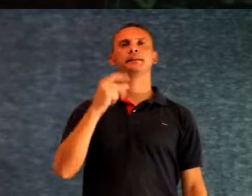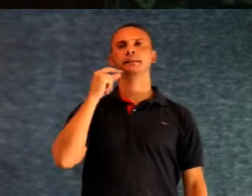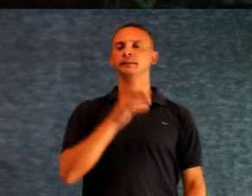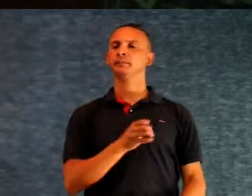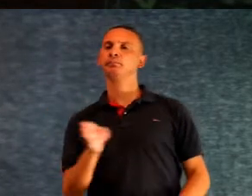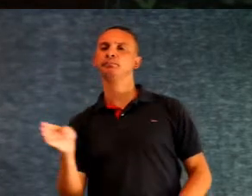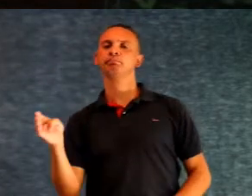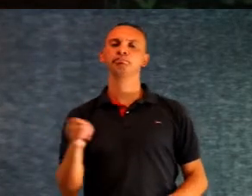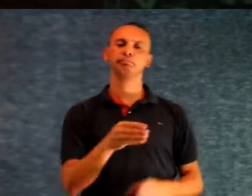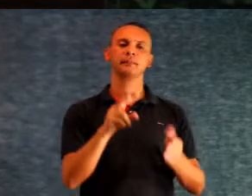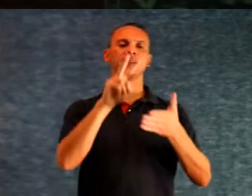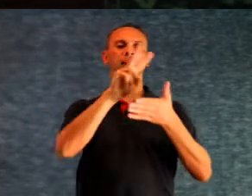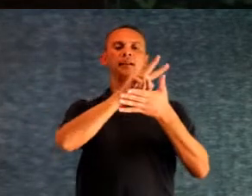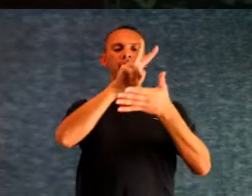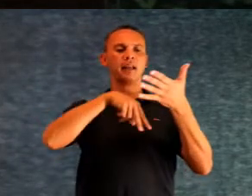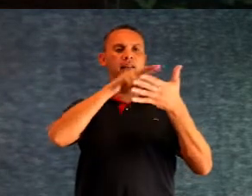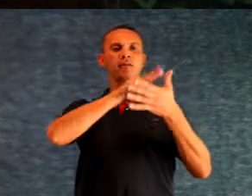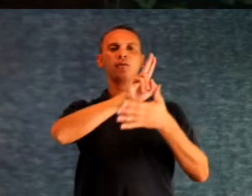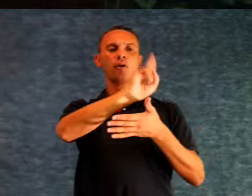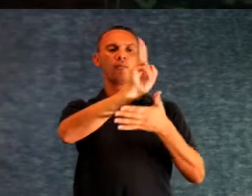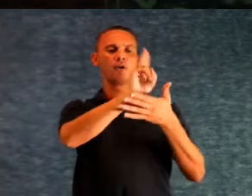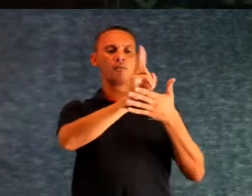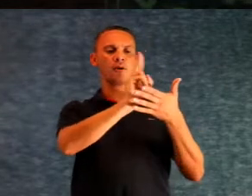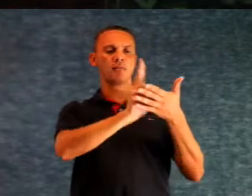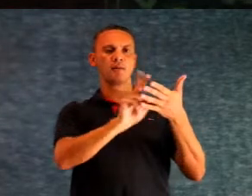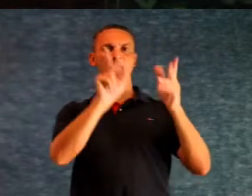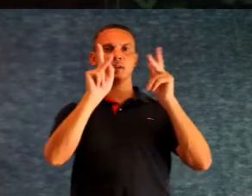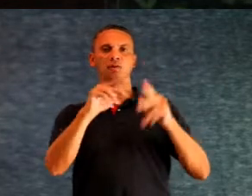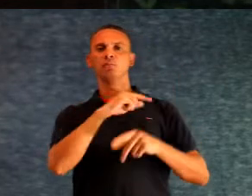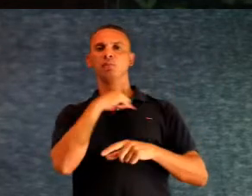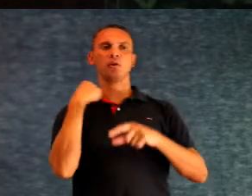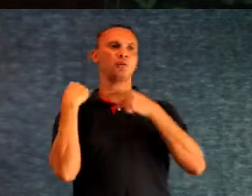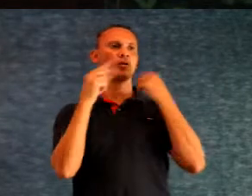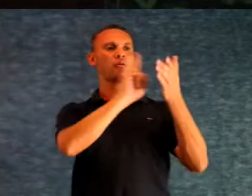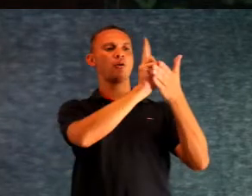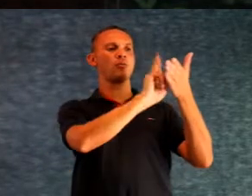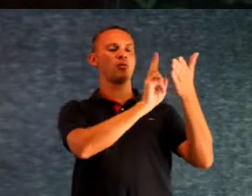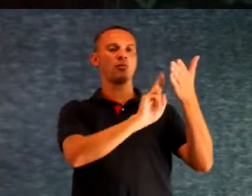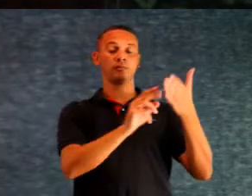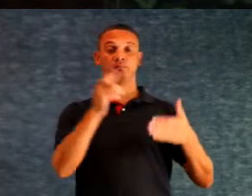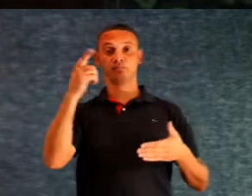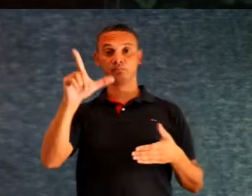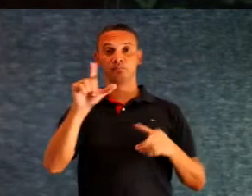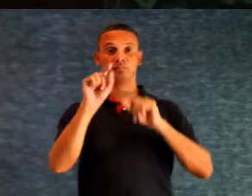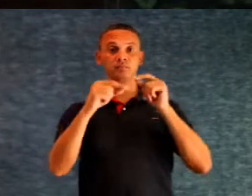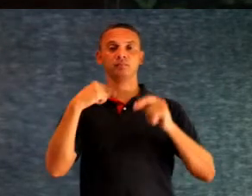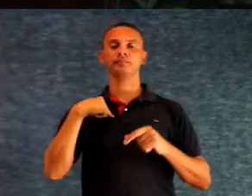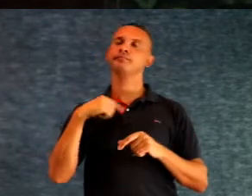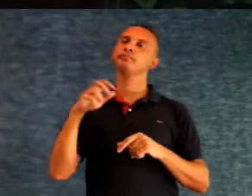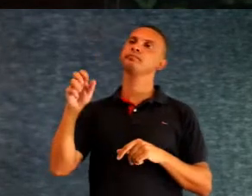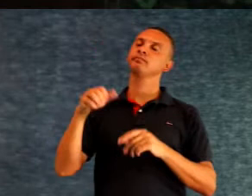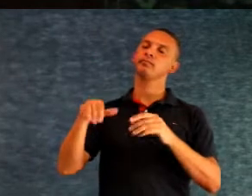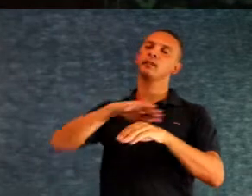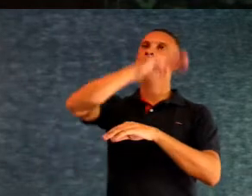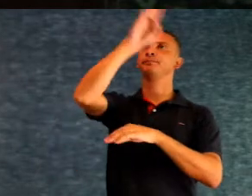Também íamos ao circo. Morte, miséria, palhaços. Tudo era igualmente natural.